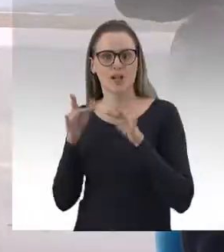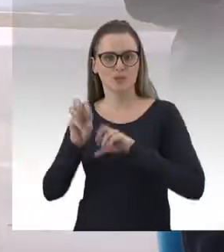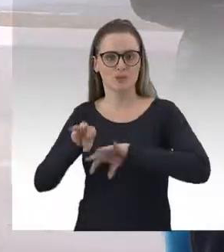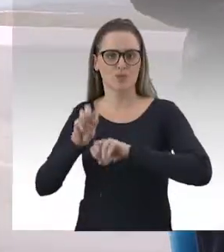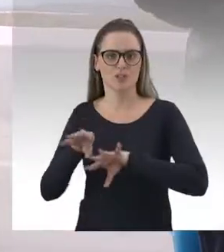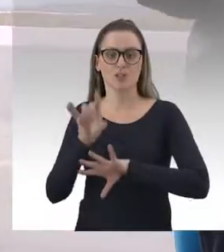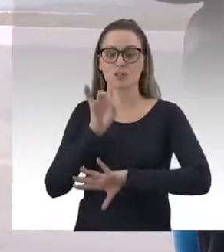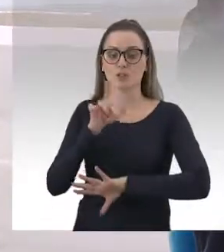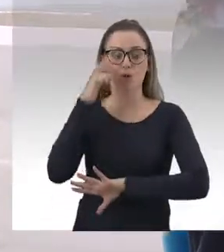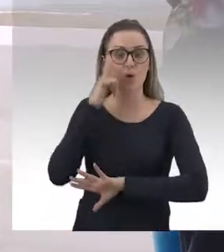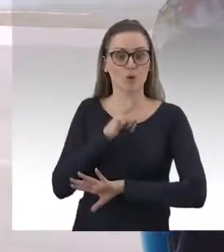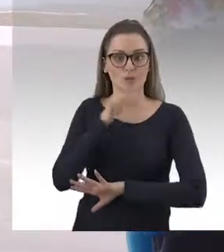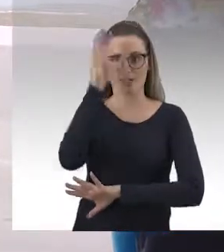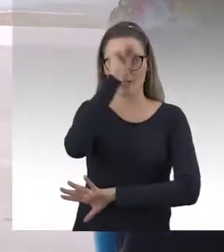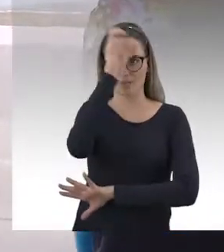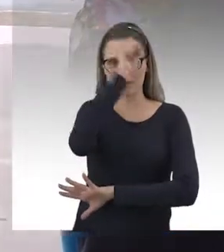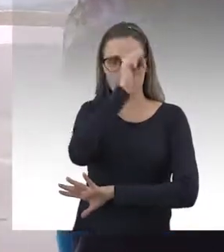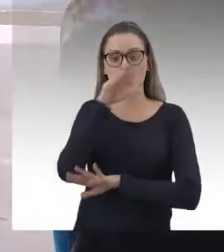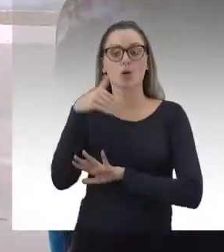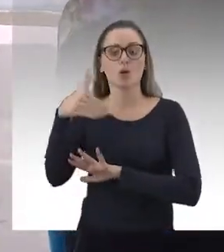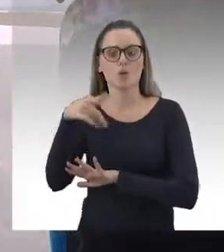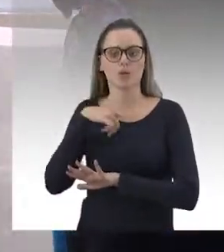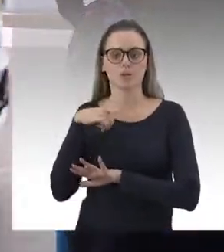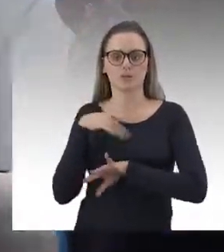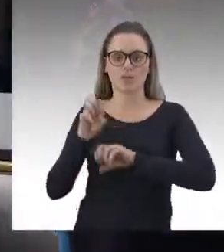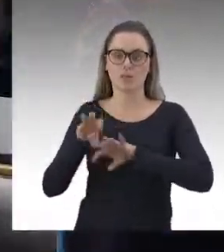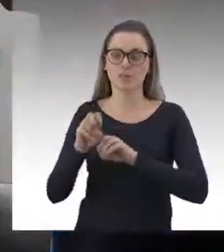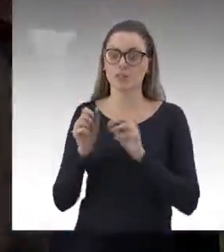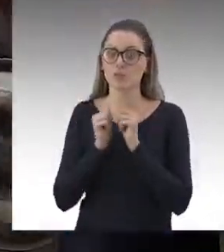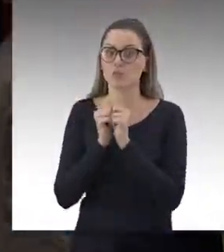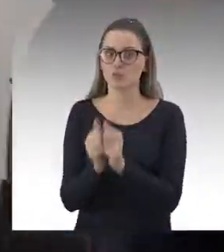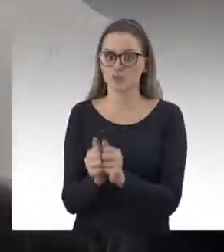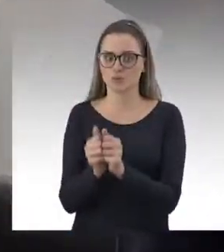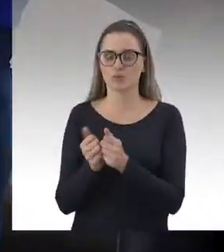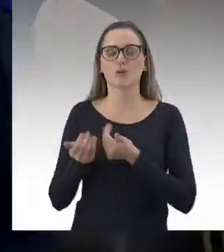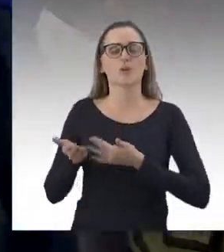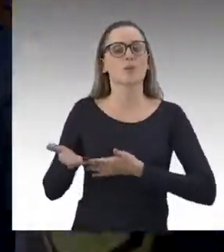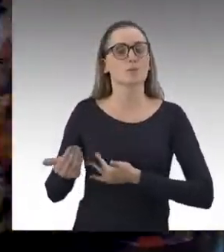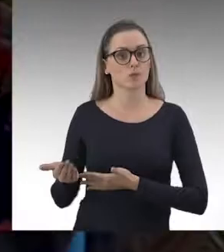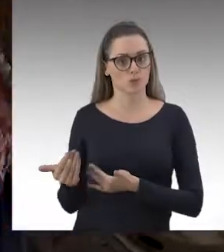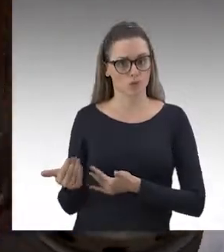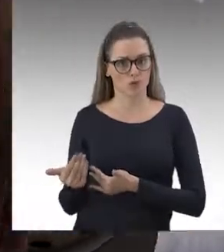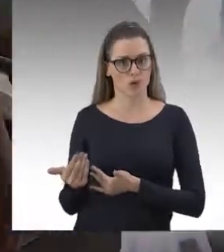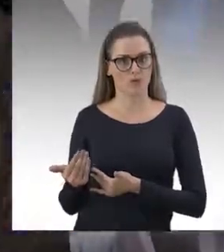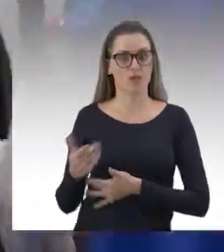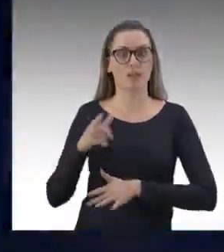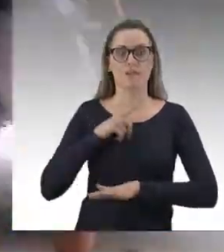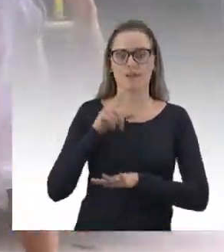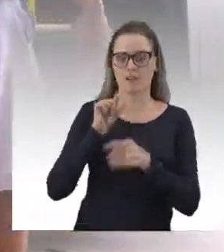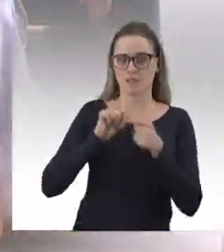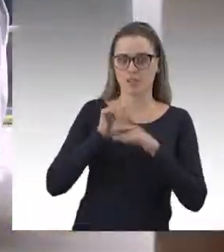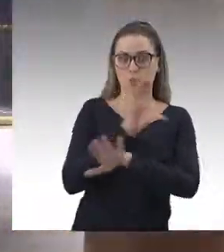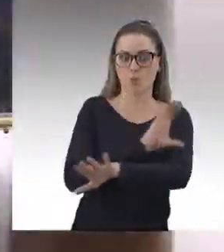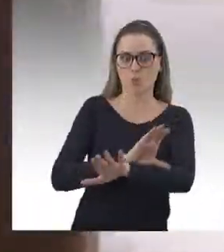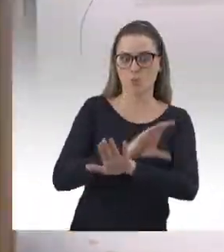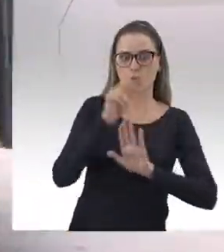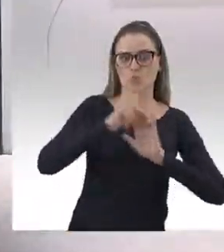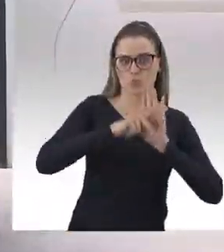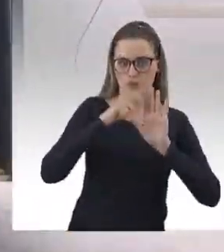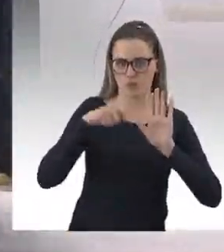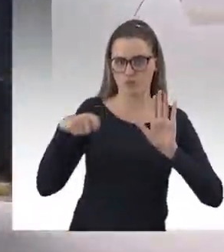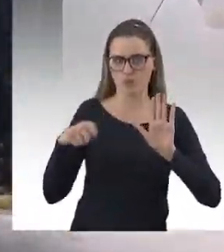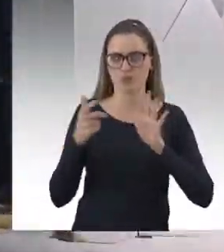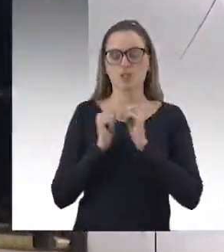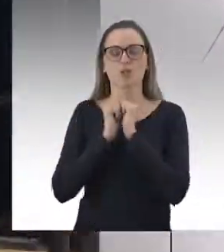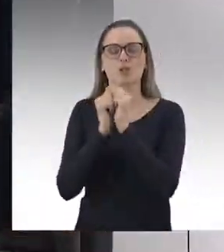possível a aprendizagem quando vinculada à educação. Então, aquele jovem, ele vai estar num curso de aprendizagem, ele vai